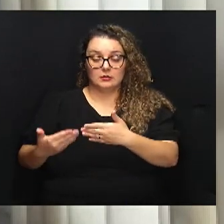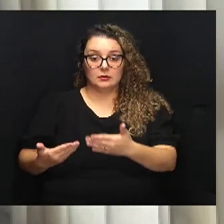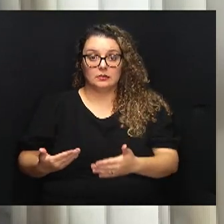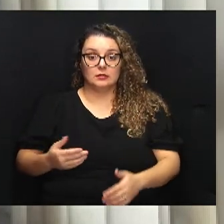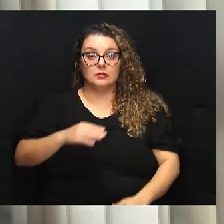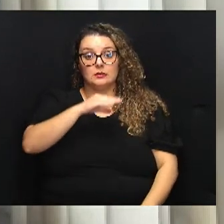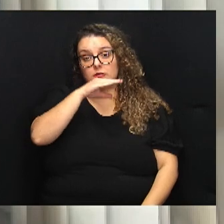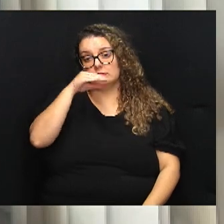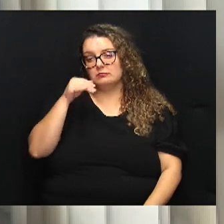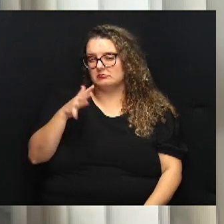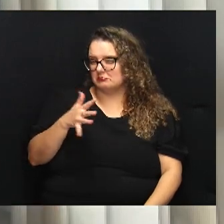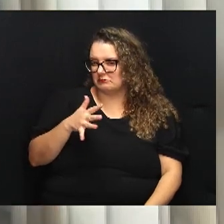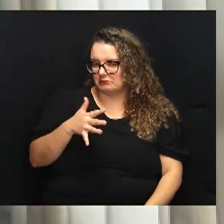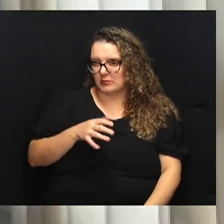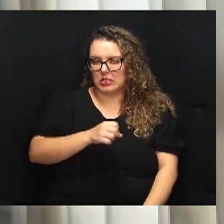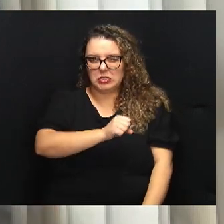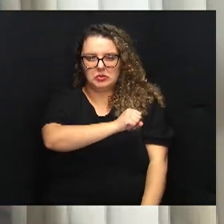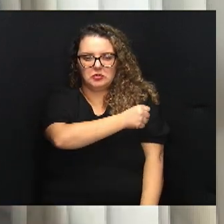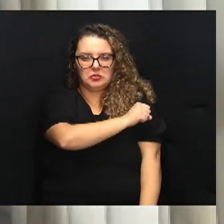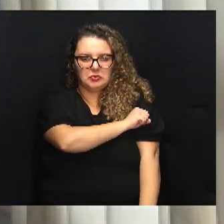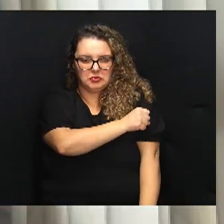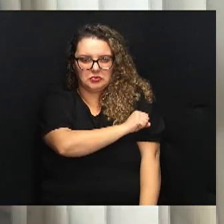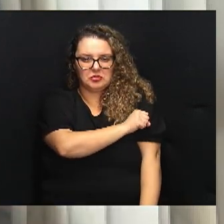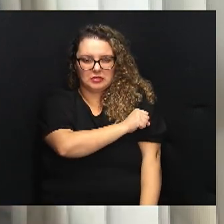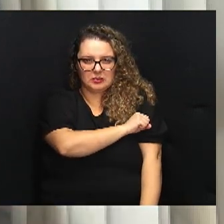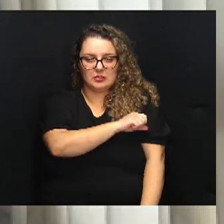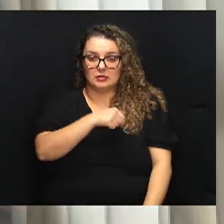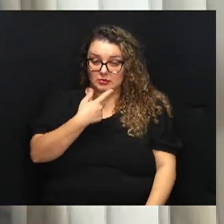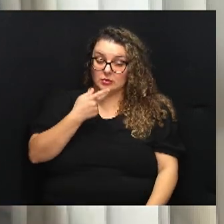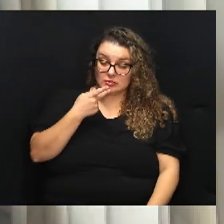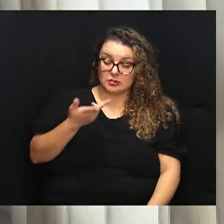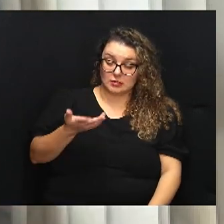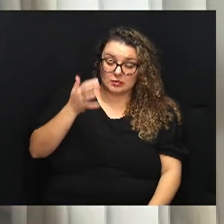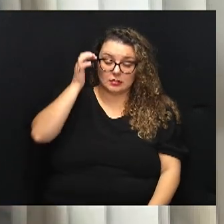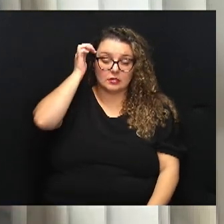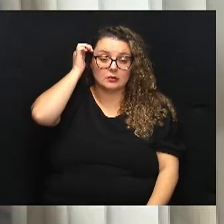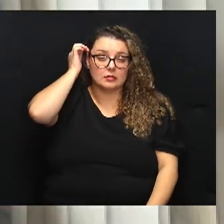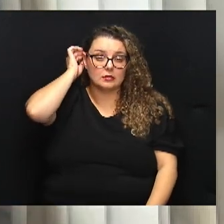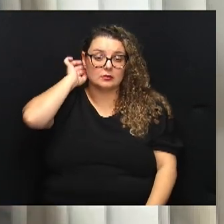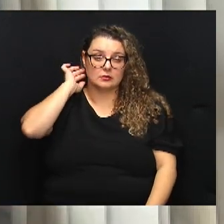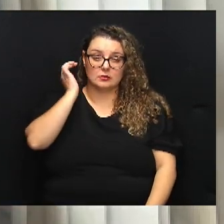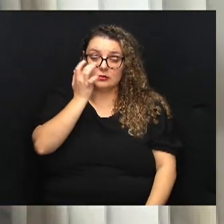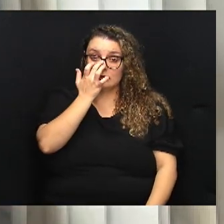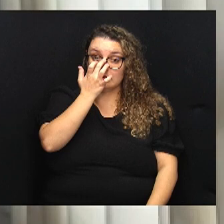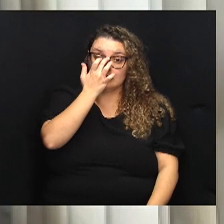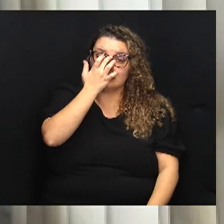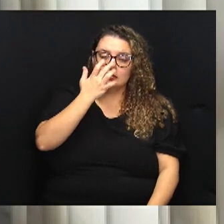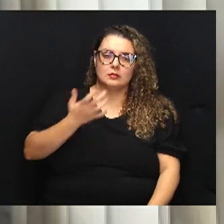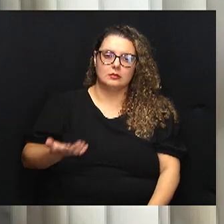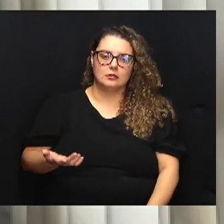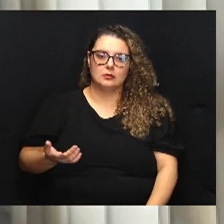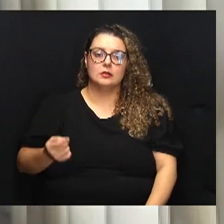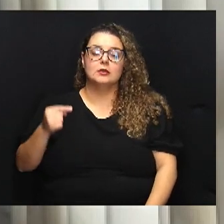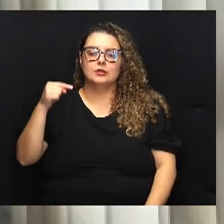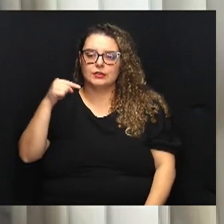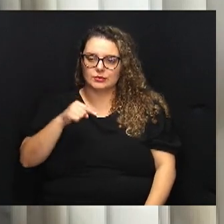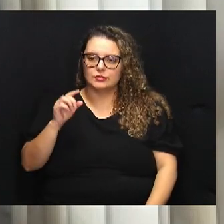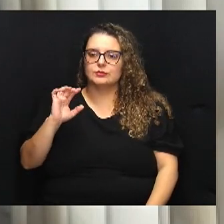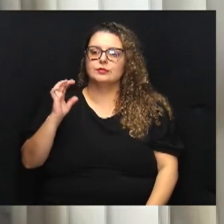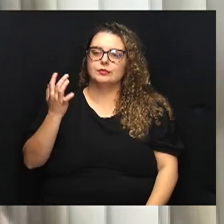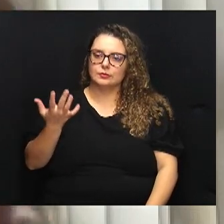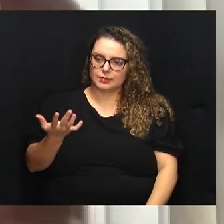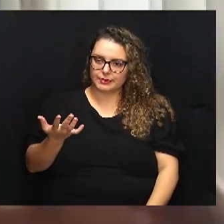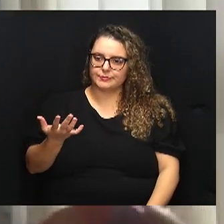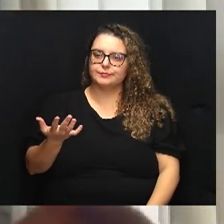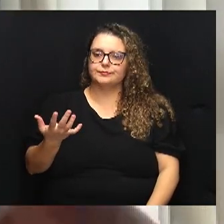já ali no 8º ano, hoje que nós chamamos, né, do ensino fundamental 2, isso também acontece de uma